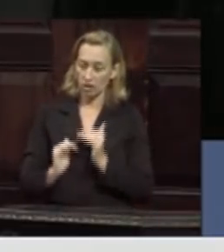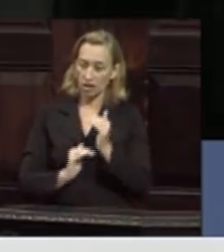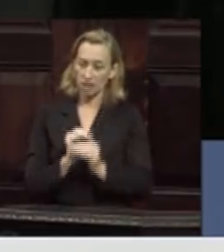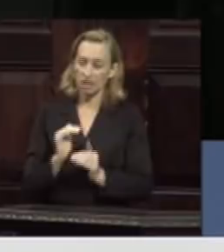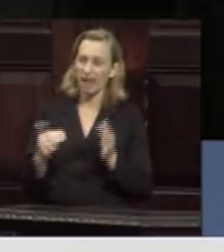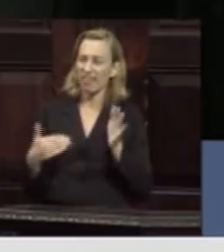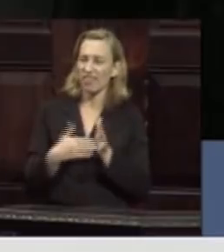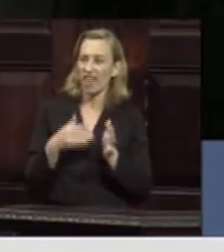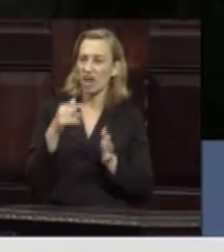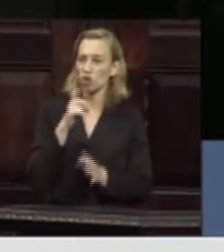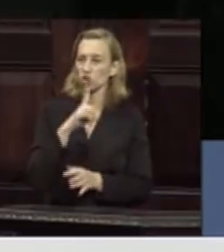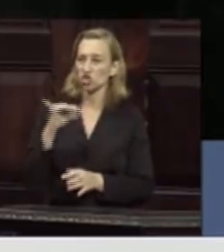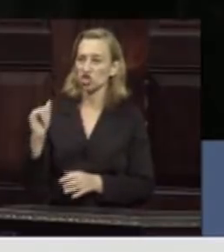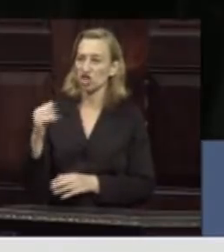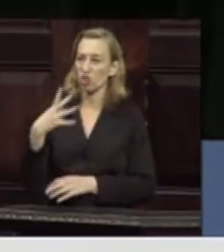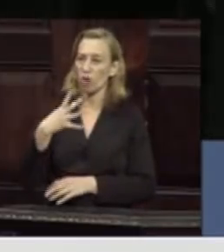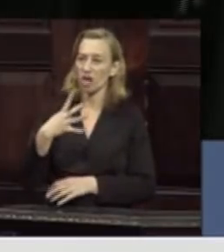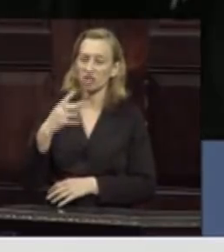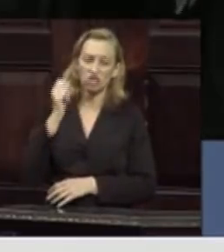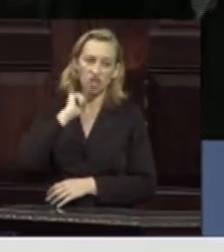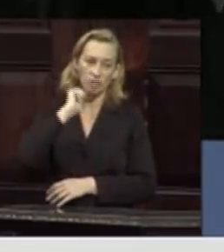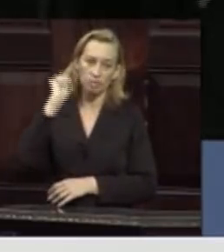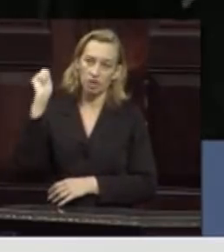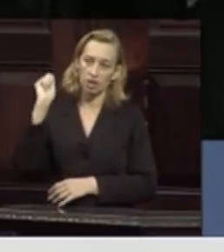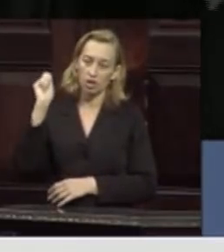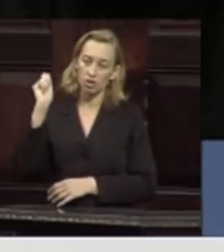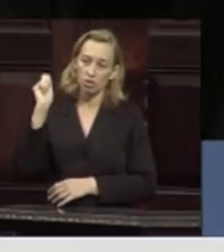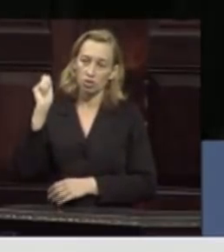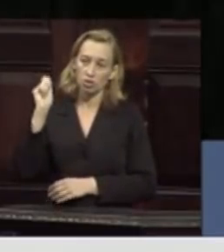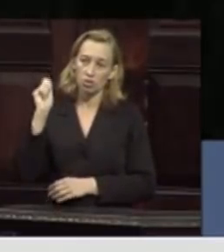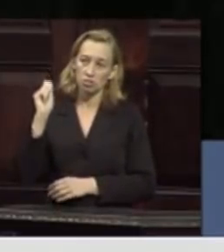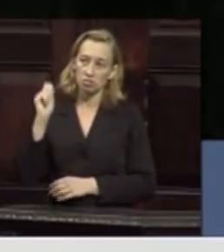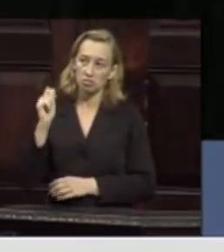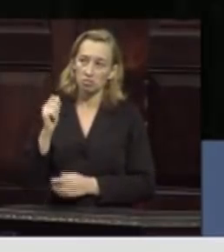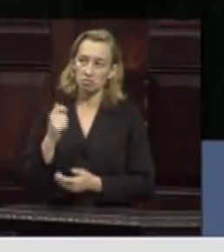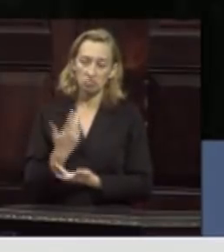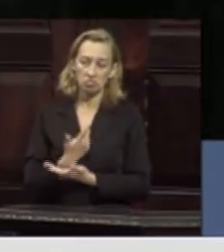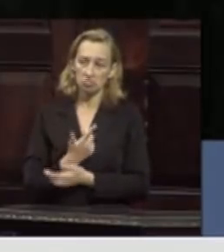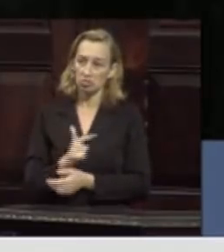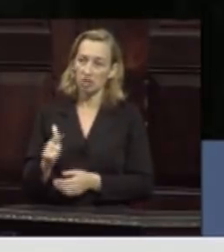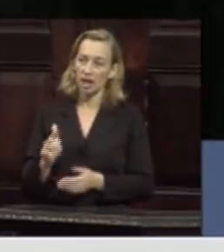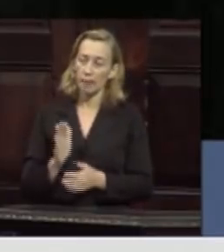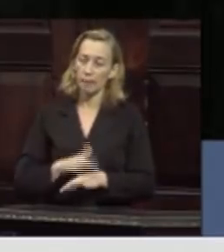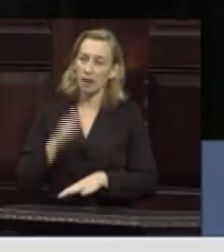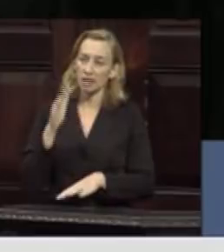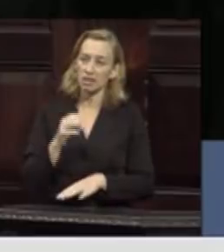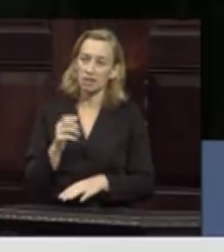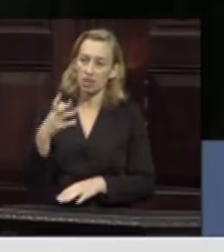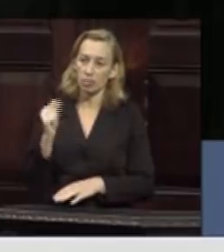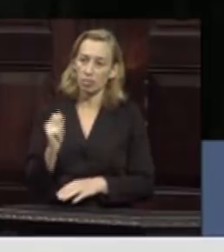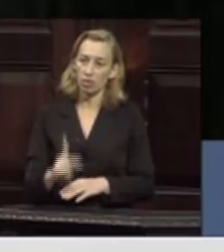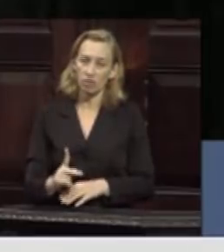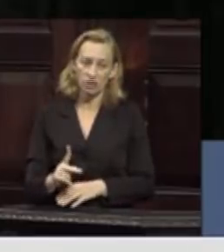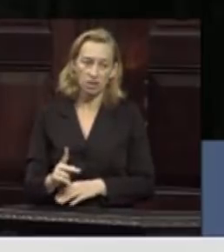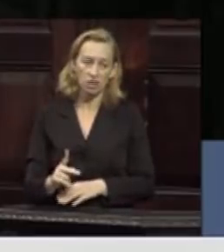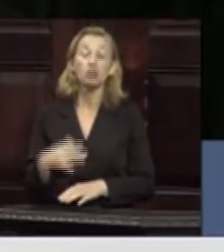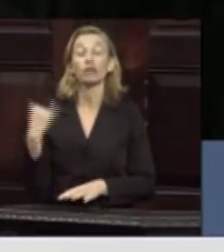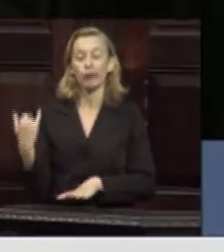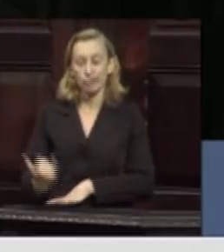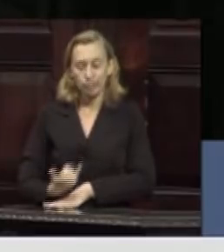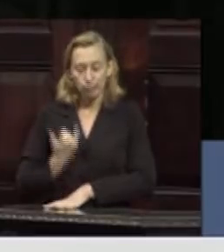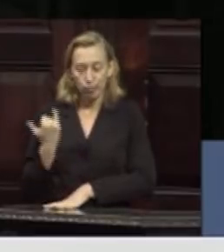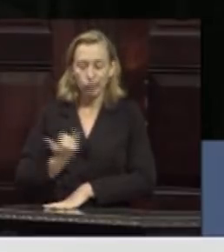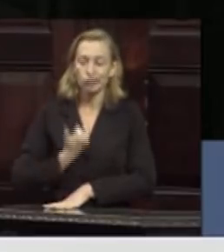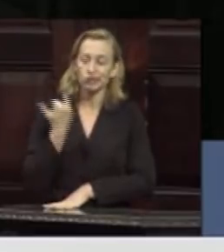estoura qualquer possibilidade de aprovação do PCS nesse ano. Então, eu acho importante esse entendimento,